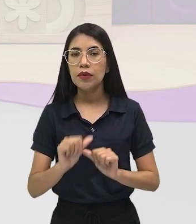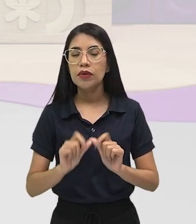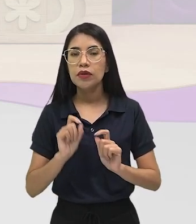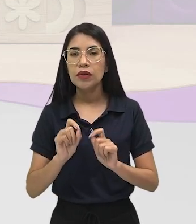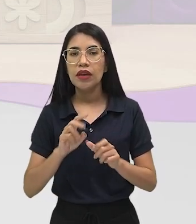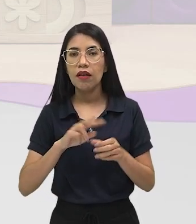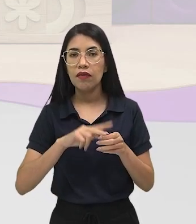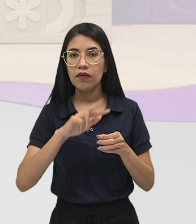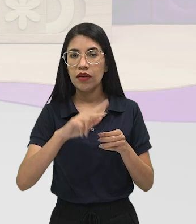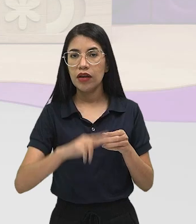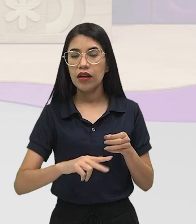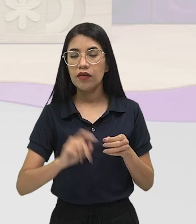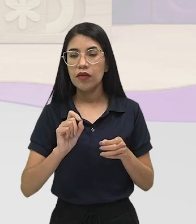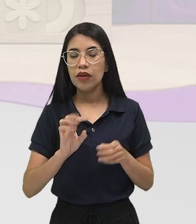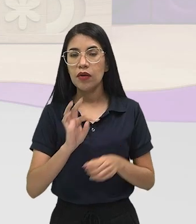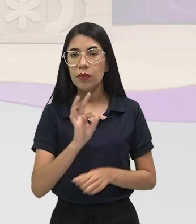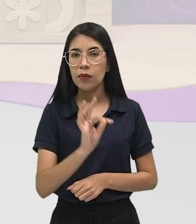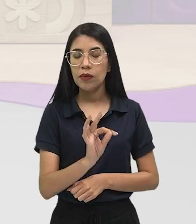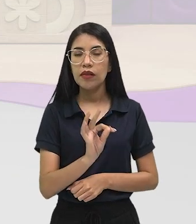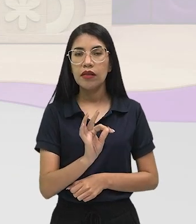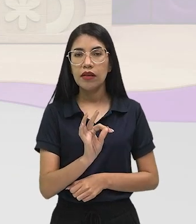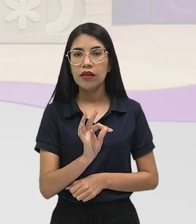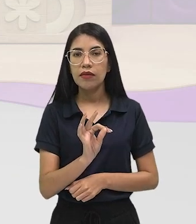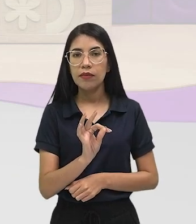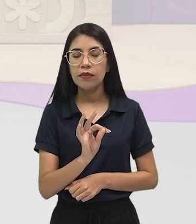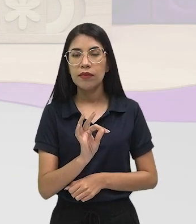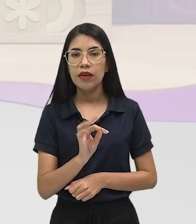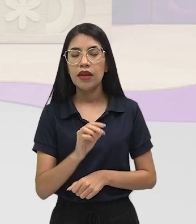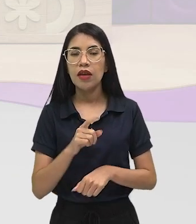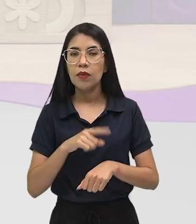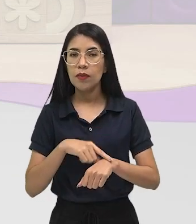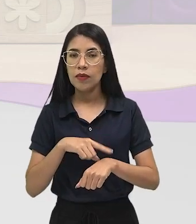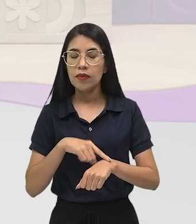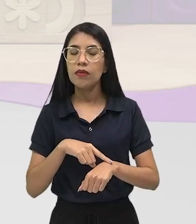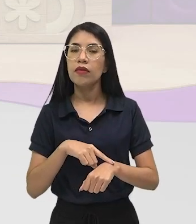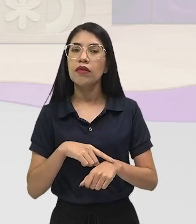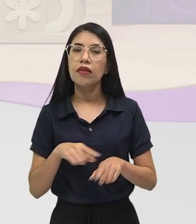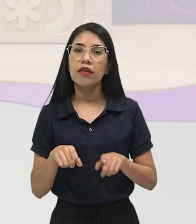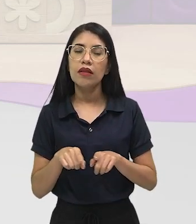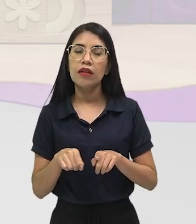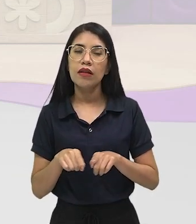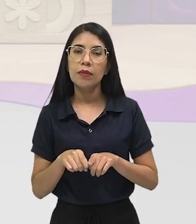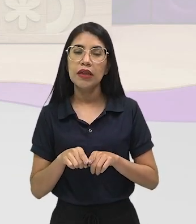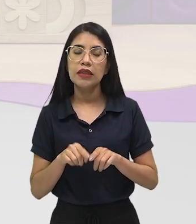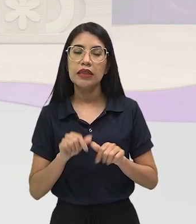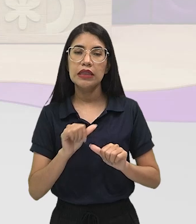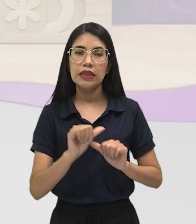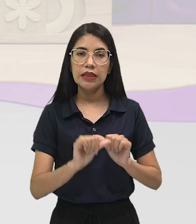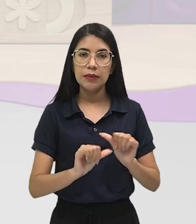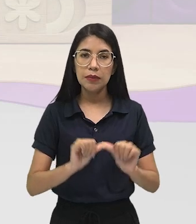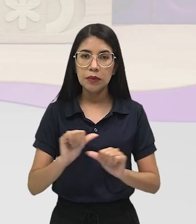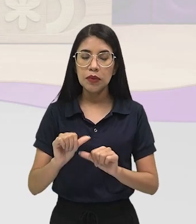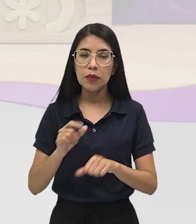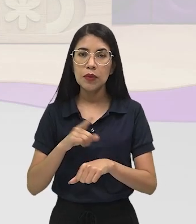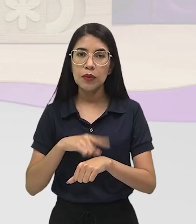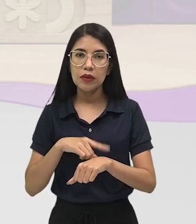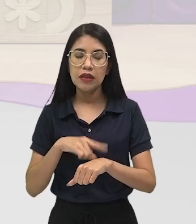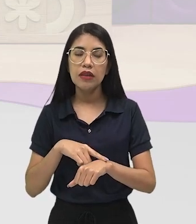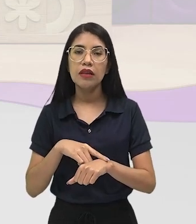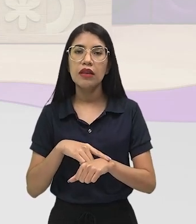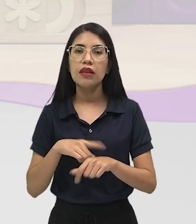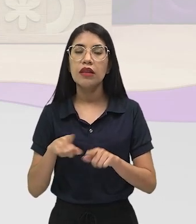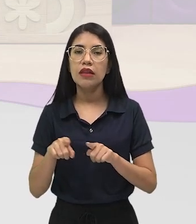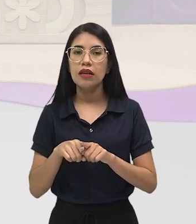aí de variável? É o T, né? O tempo. Então, quando nós vamos mudando o tempo, proporcionalmente,